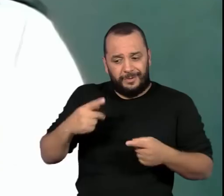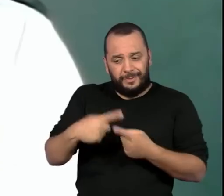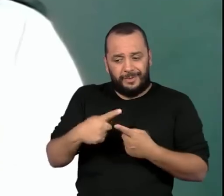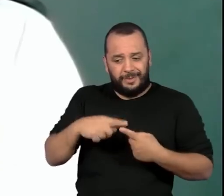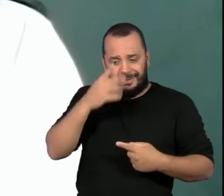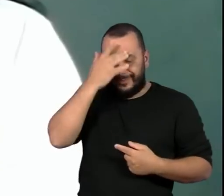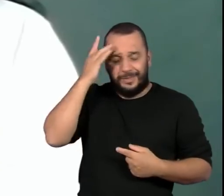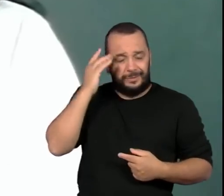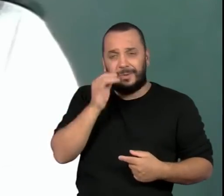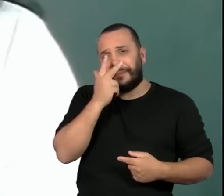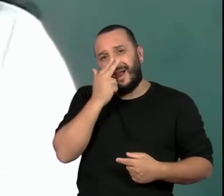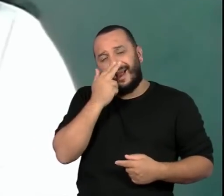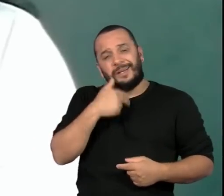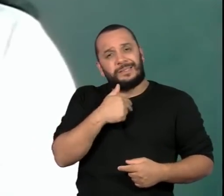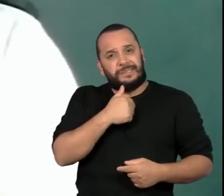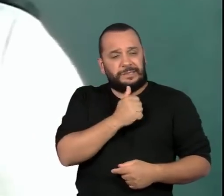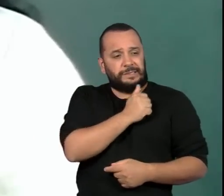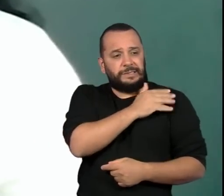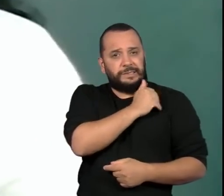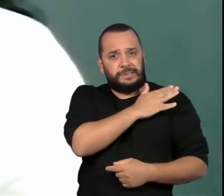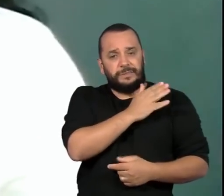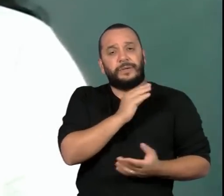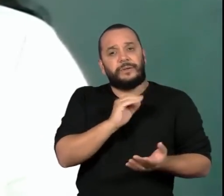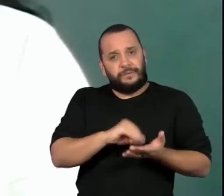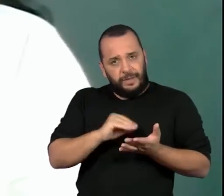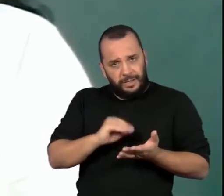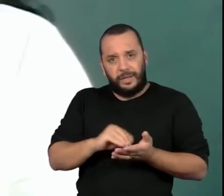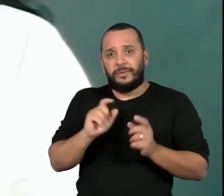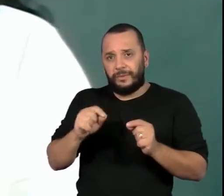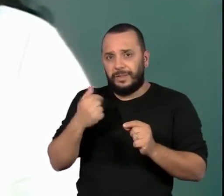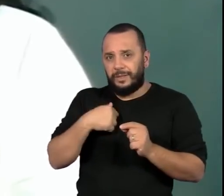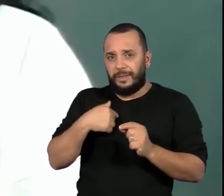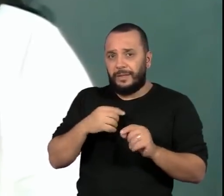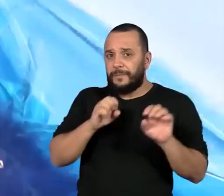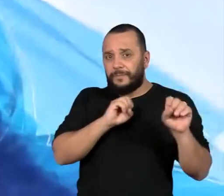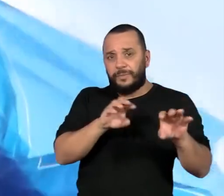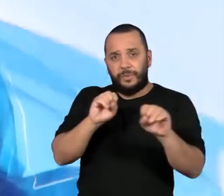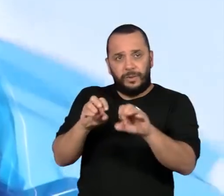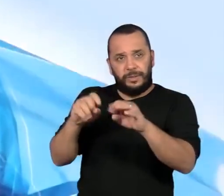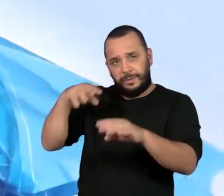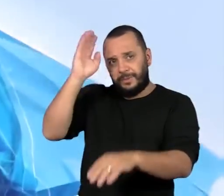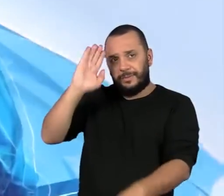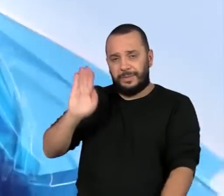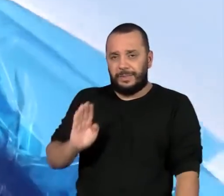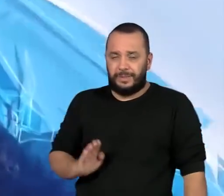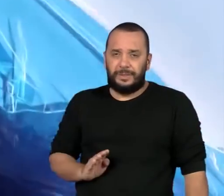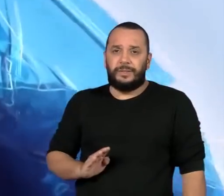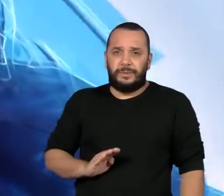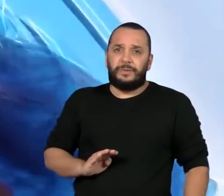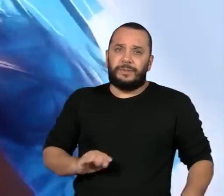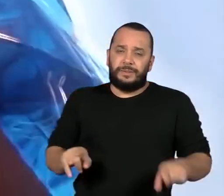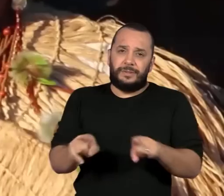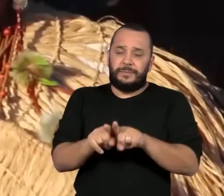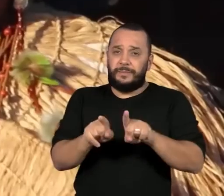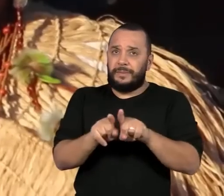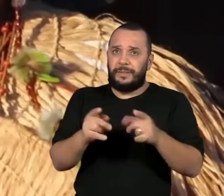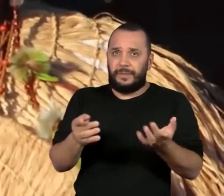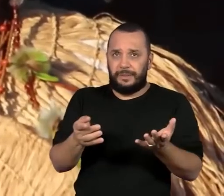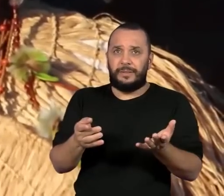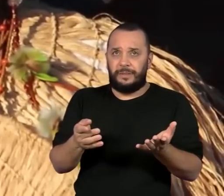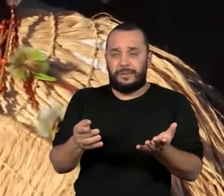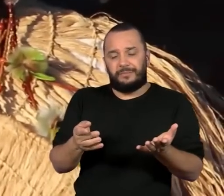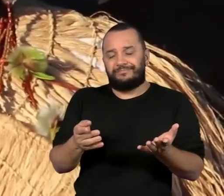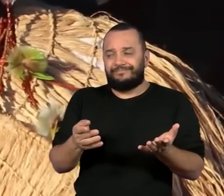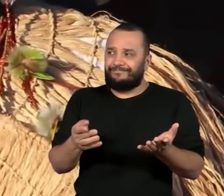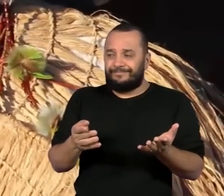período de educação estruturante mesmo nesse país, que foi perpetuado, infelizmente ainda